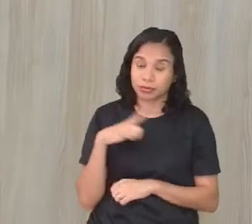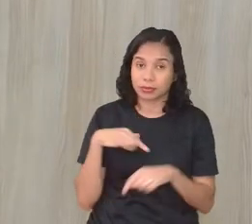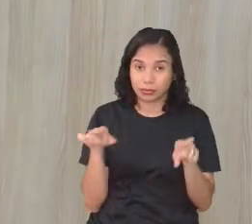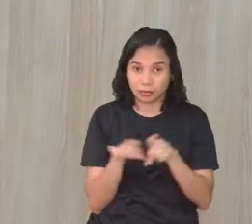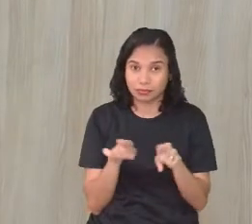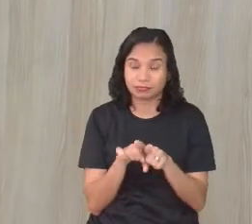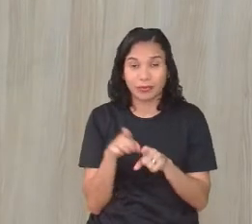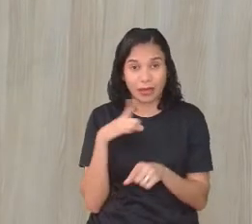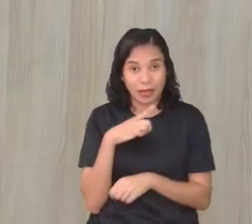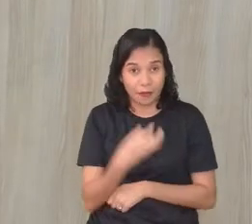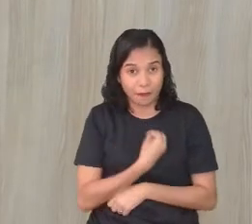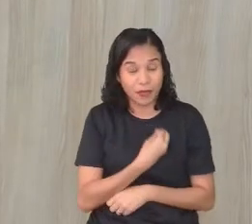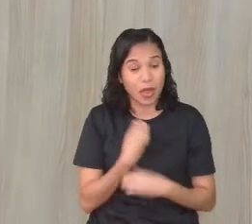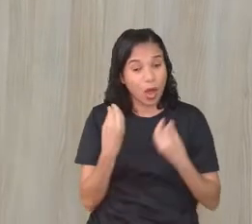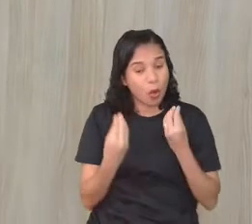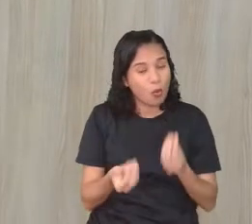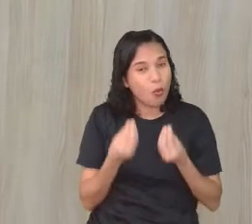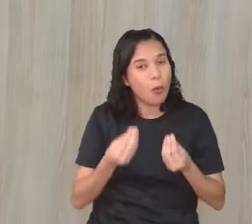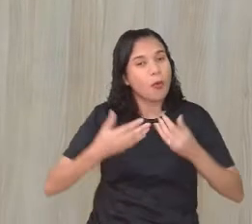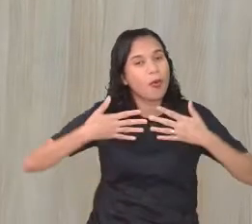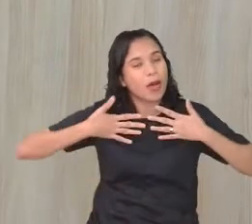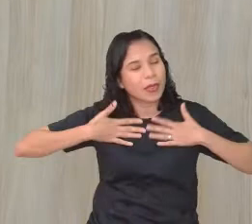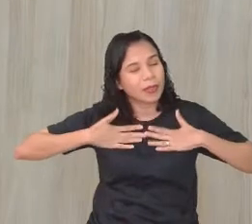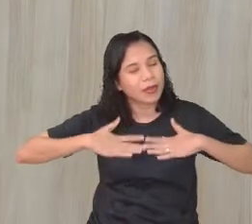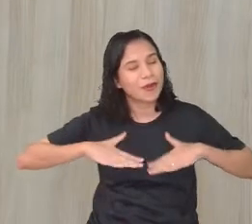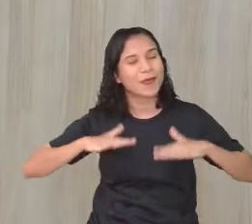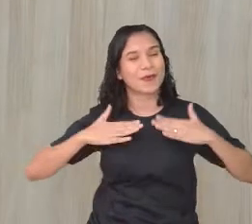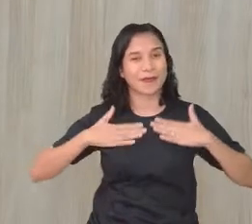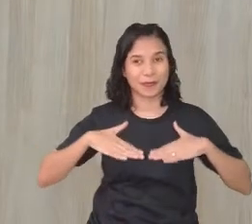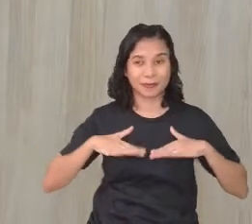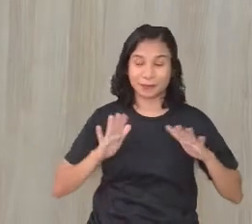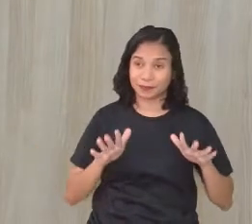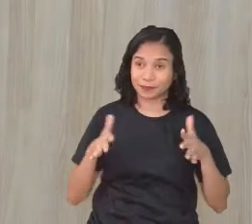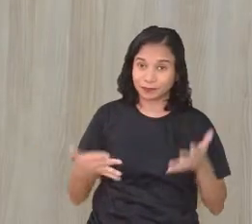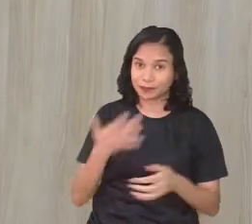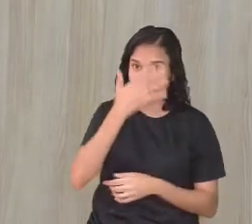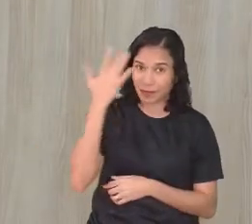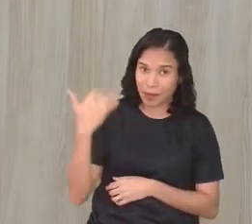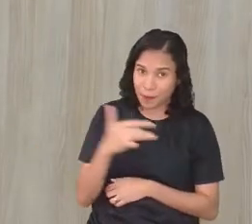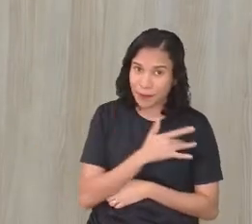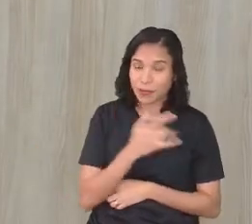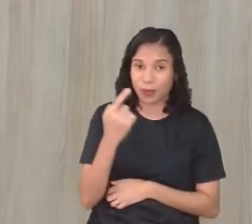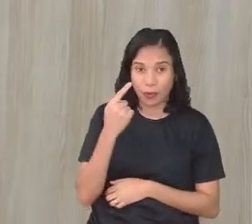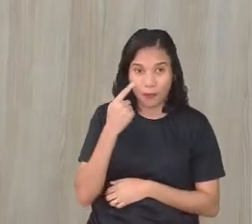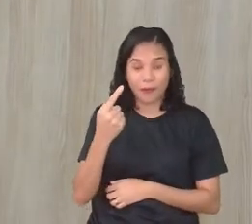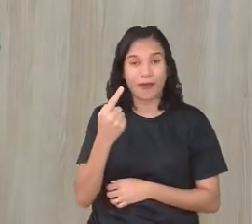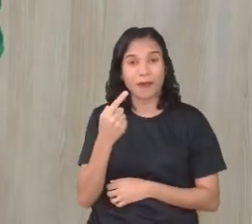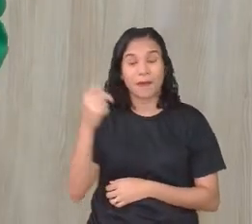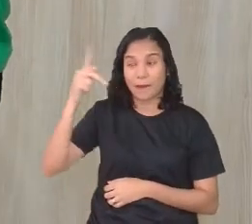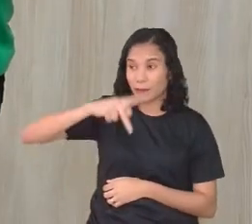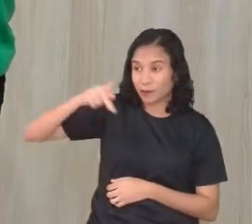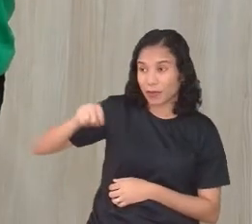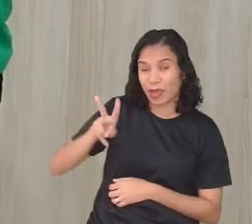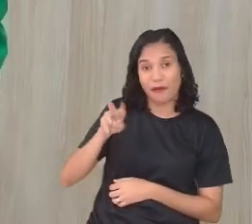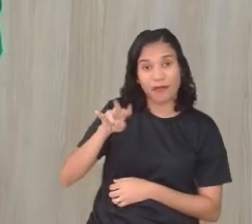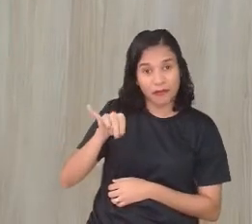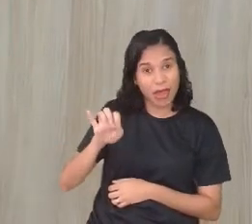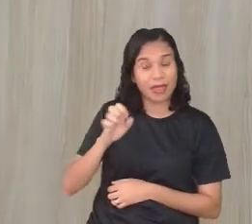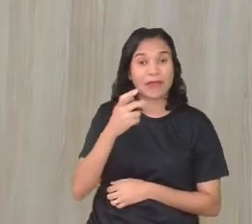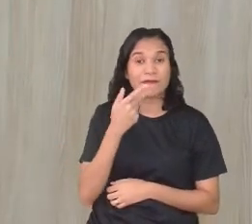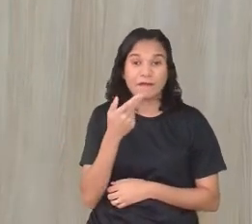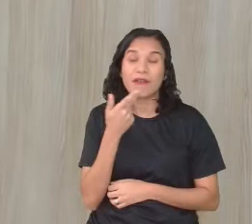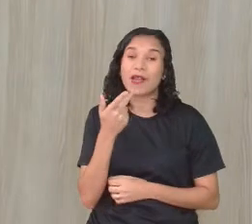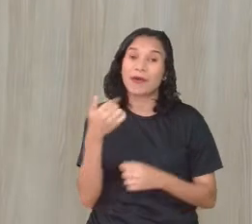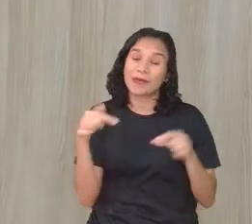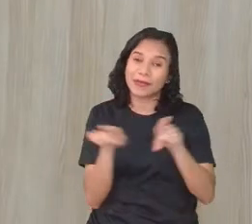isso se dá de uma forma tranquila. Então, minha gente, como a professora Viviane sempre